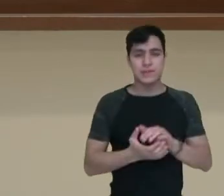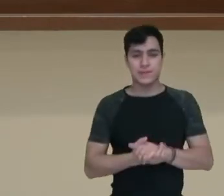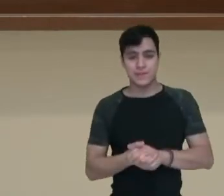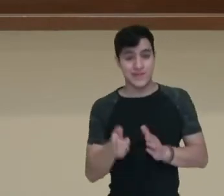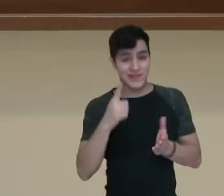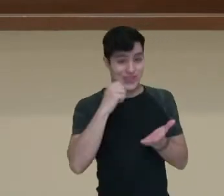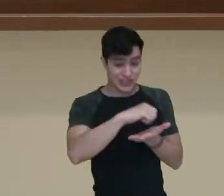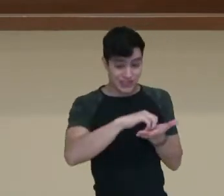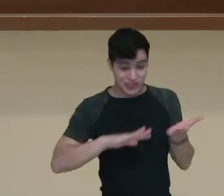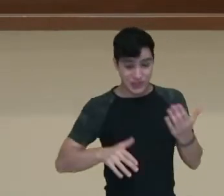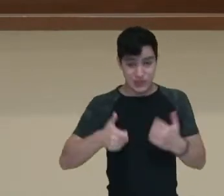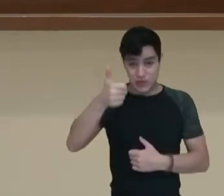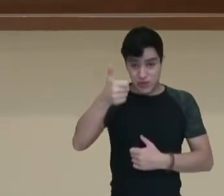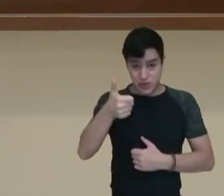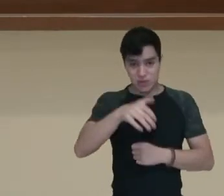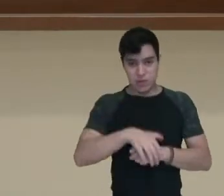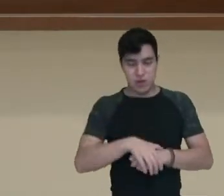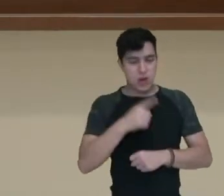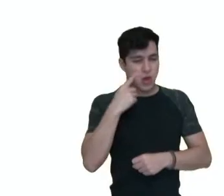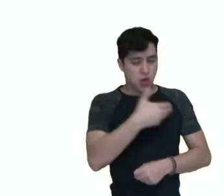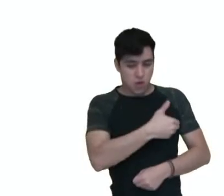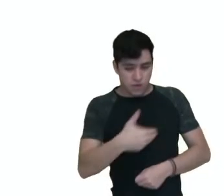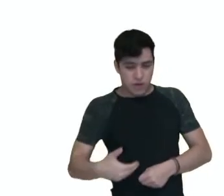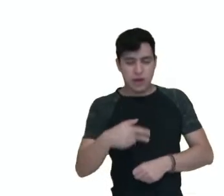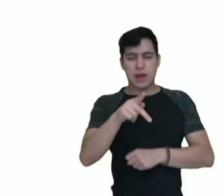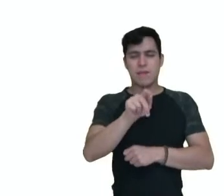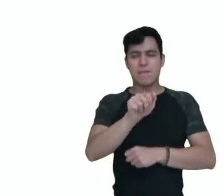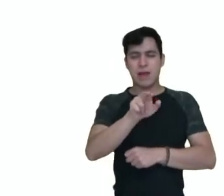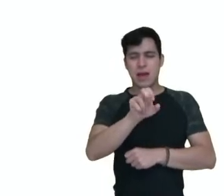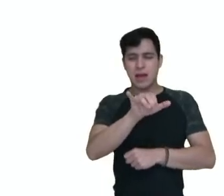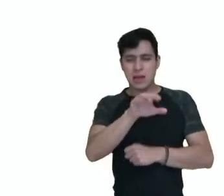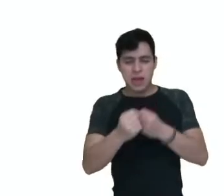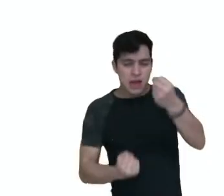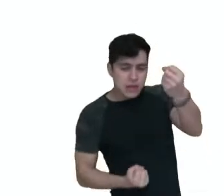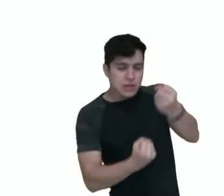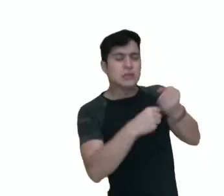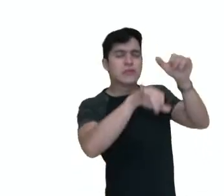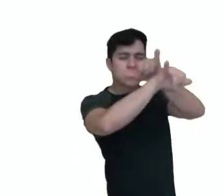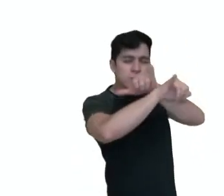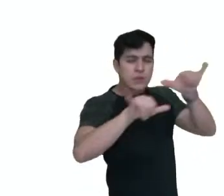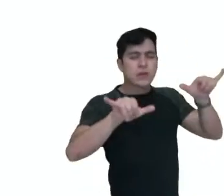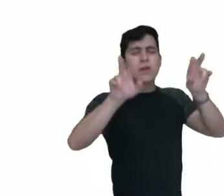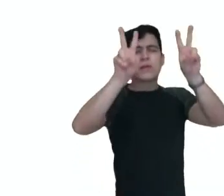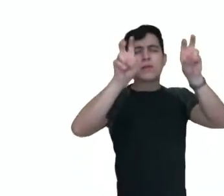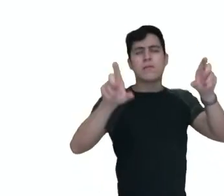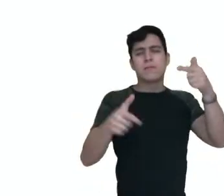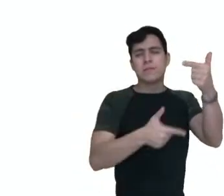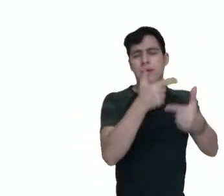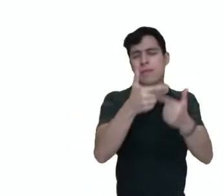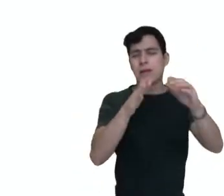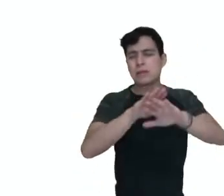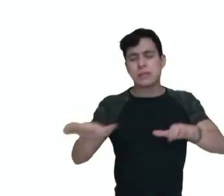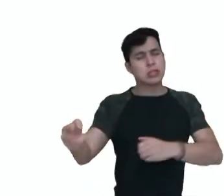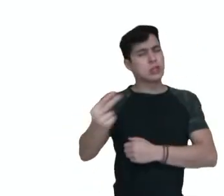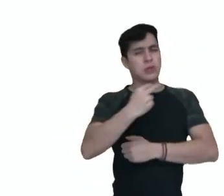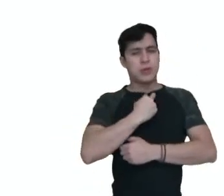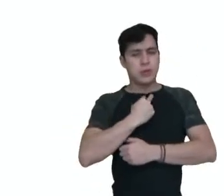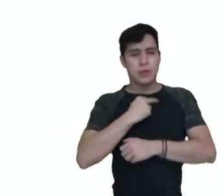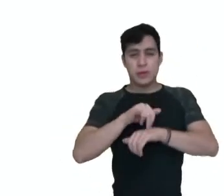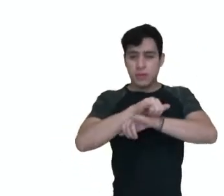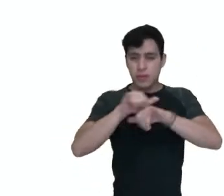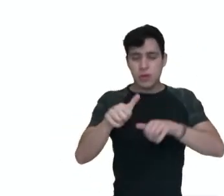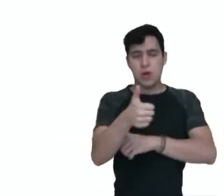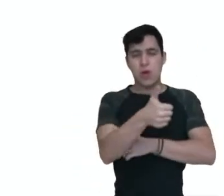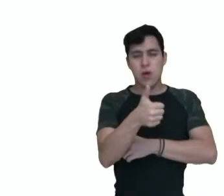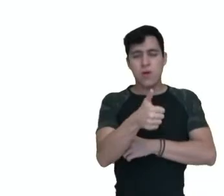Atividade de número 1. Governo de Paraíso apoia a campanha de combate ao trabalho infantil. Publicado em